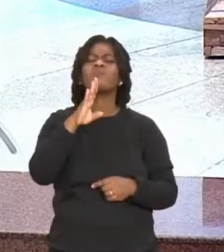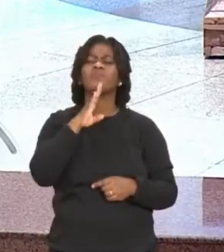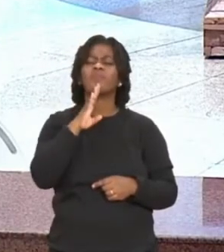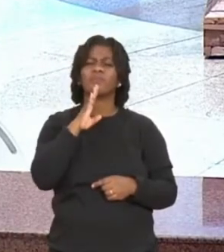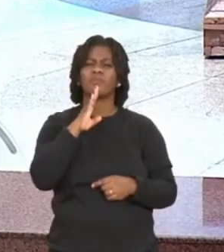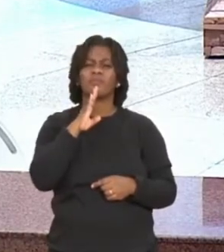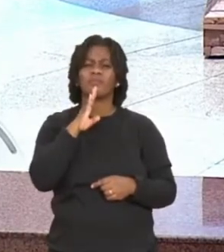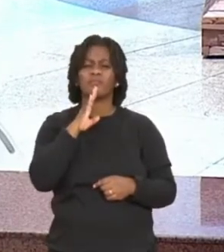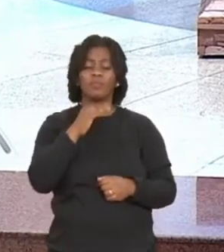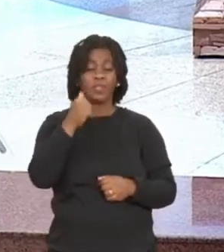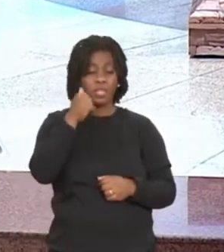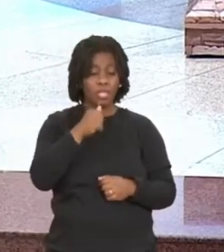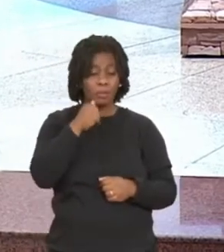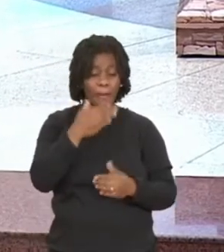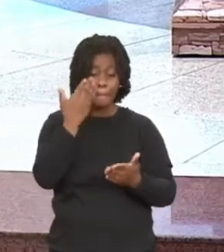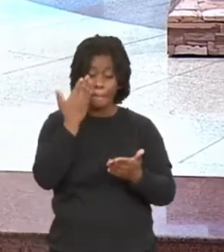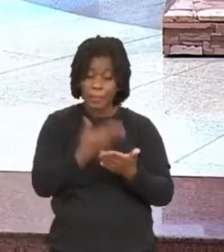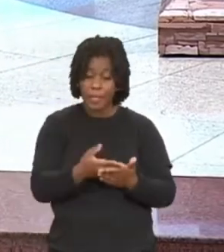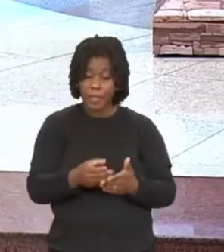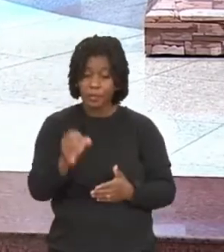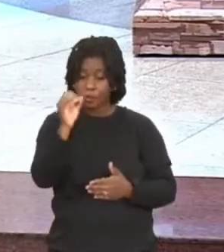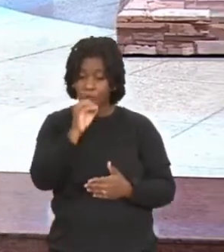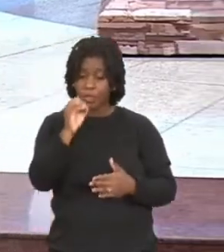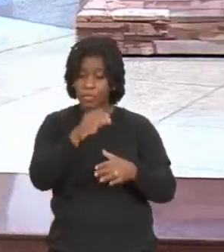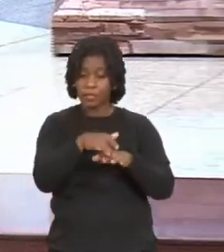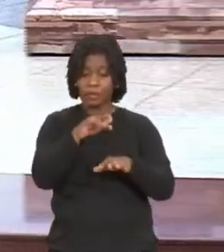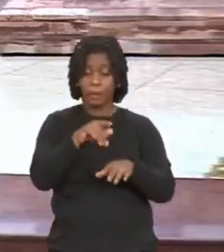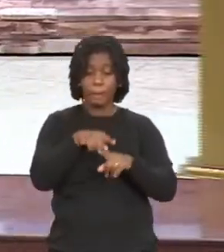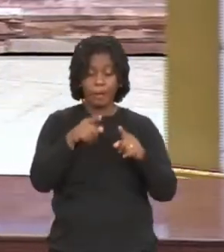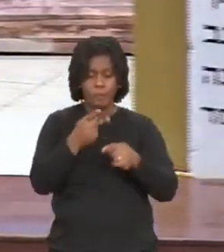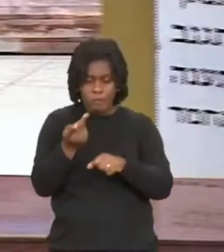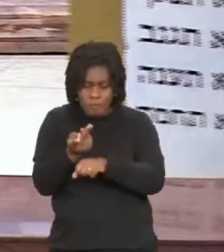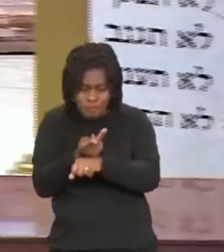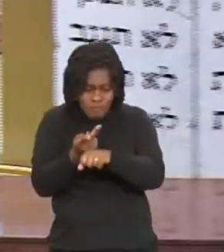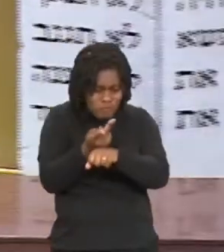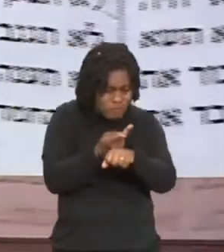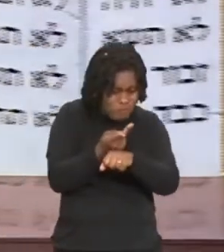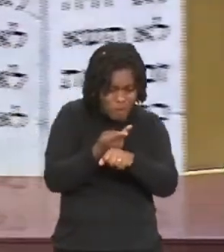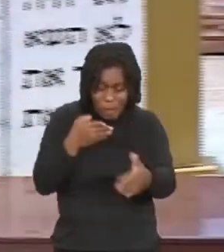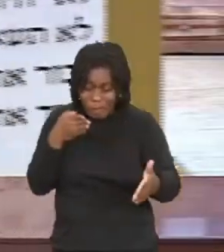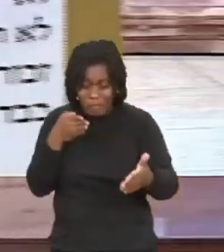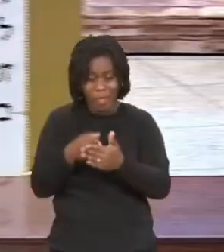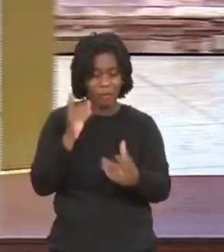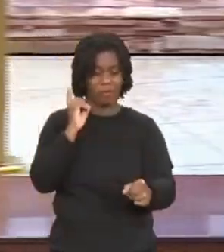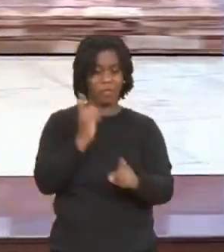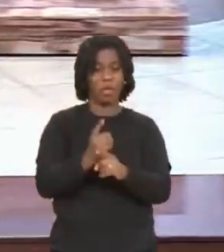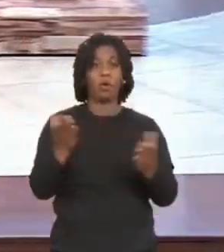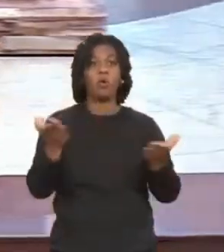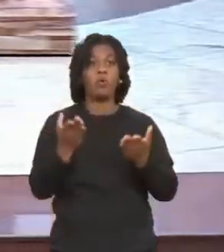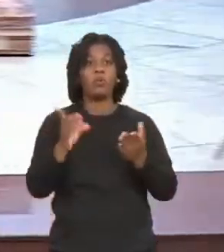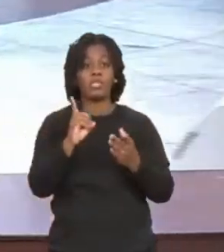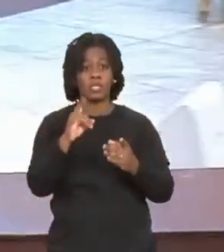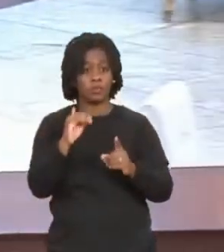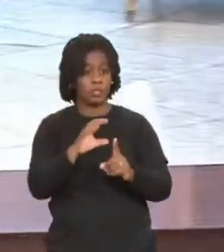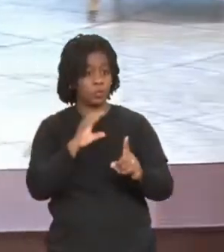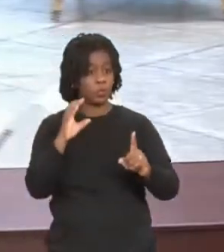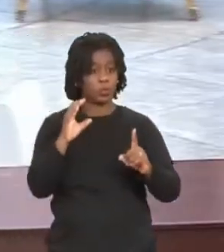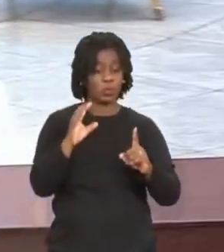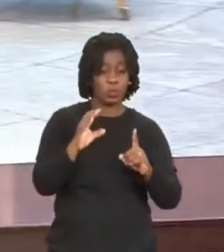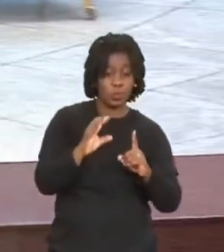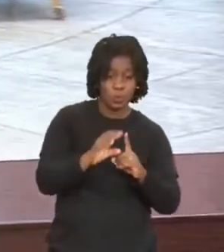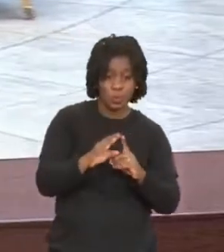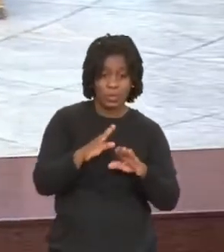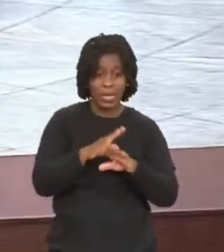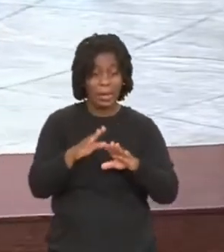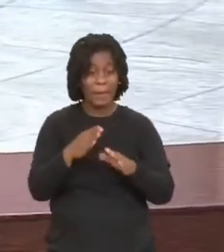Essa mulher perdeu a dracma, mas ela foi buscar, ela foi procurar até achar. Hoje é dia do culto não acabar até você